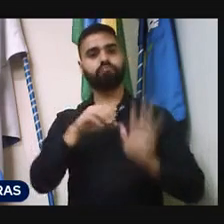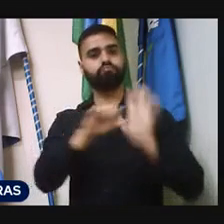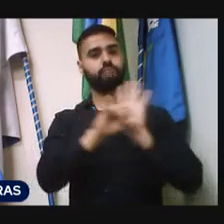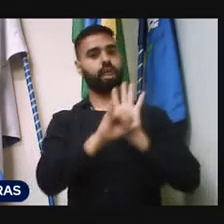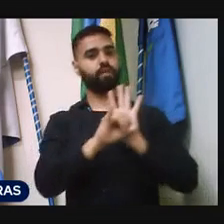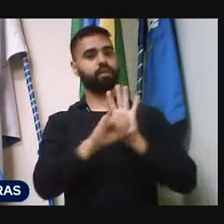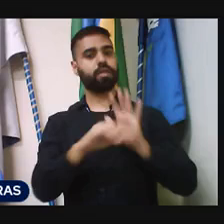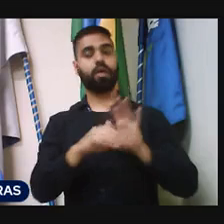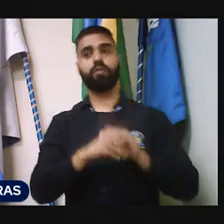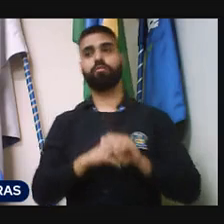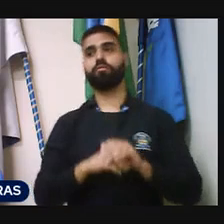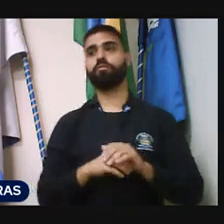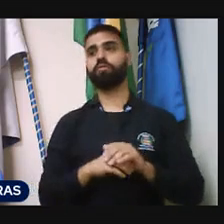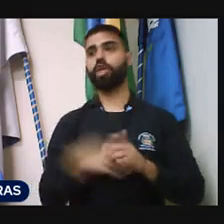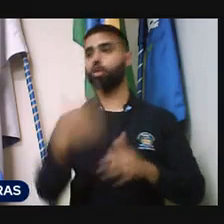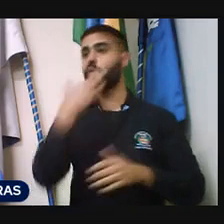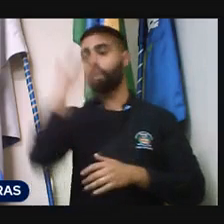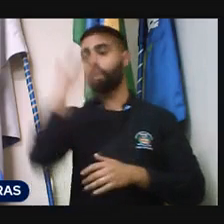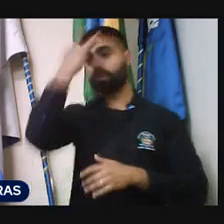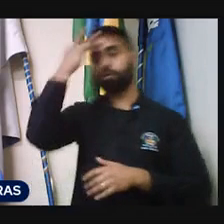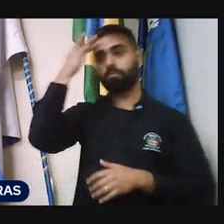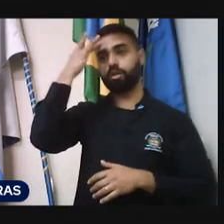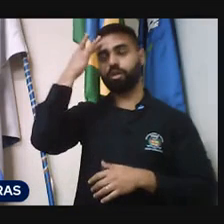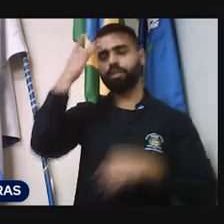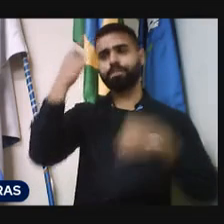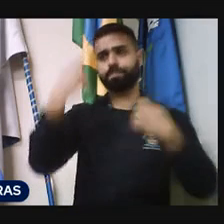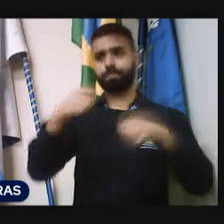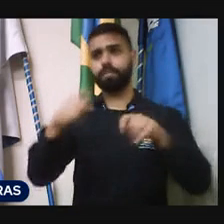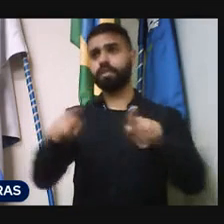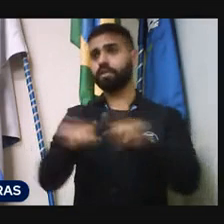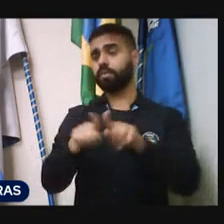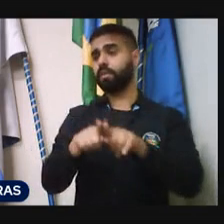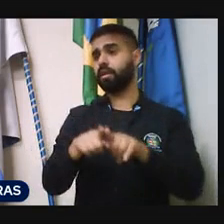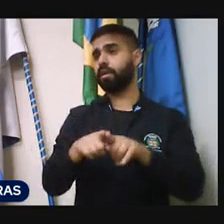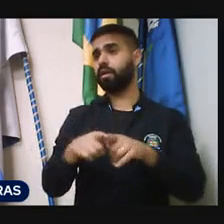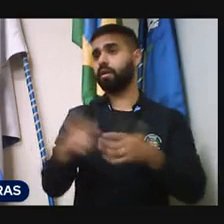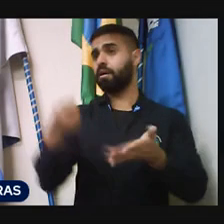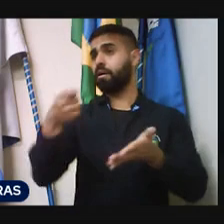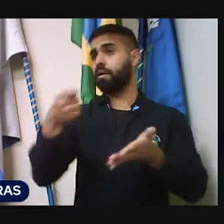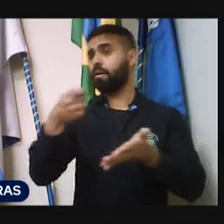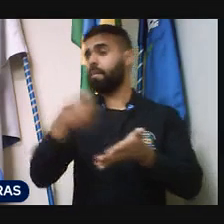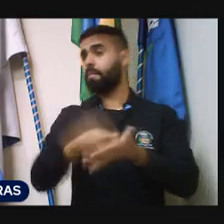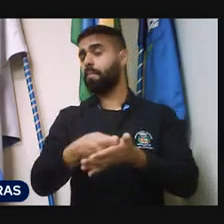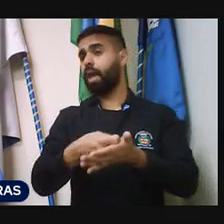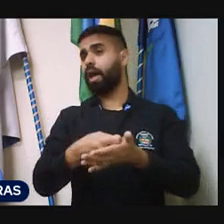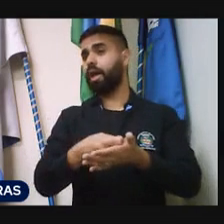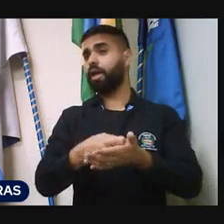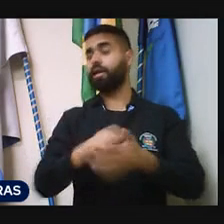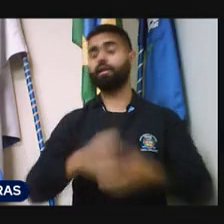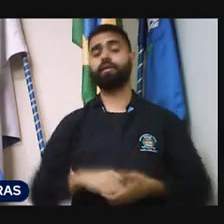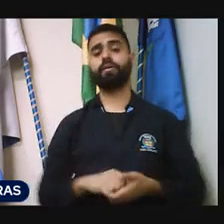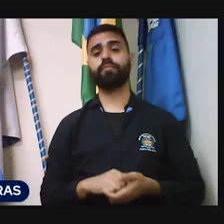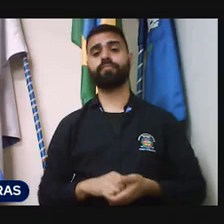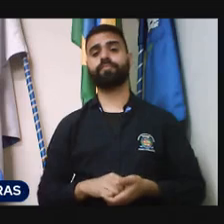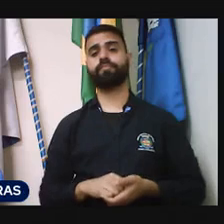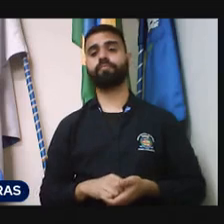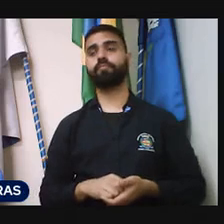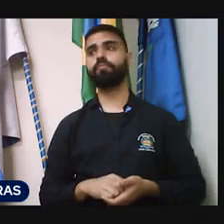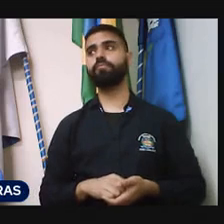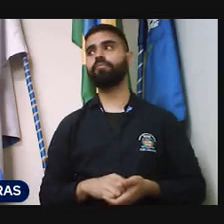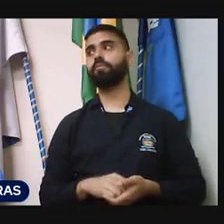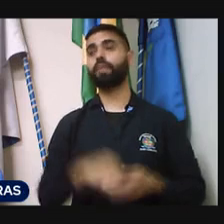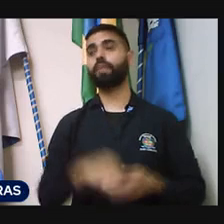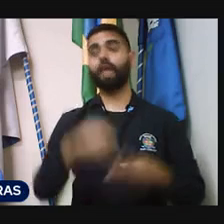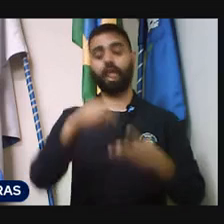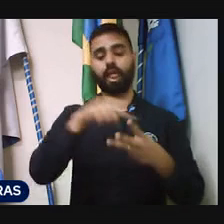a gente quer dar dignidade do Servidor precisa pagar 13 a correção